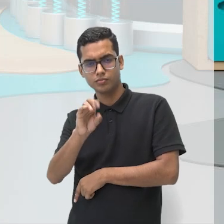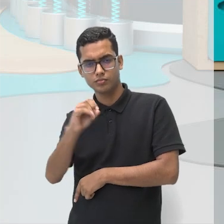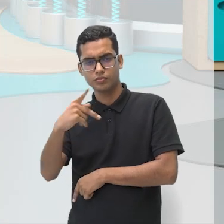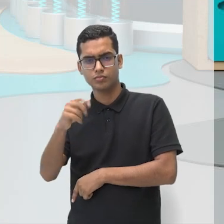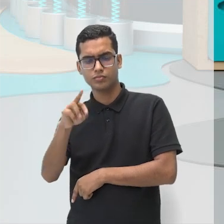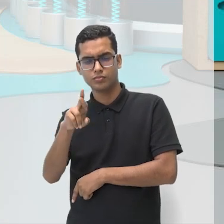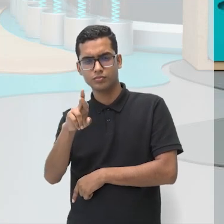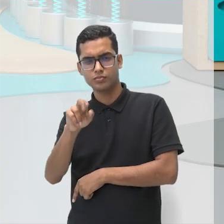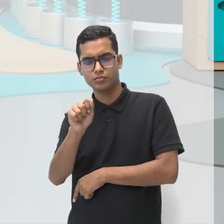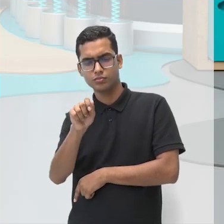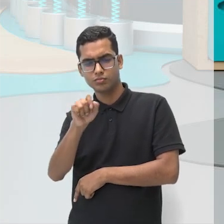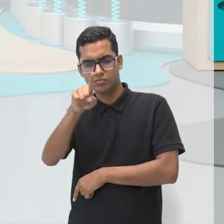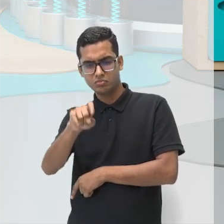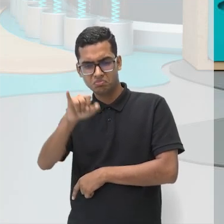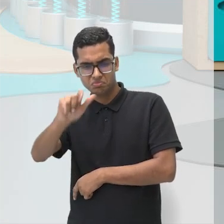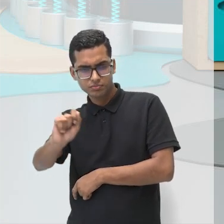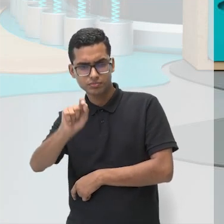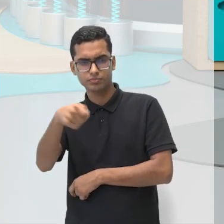vão poder resolver.